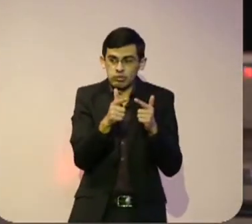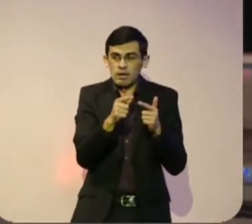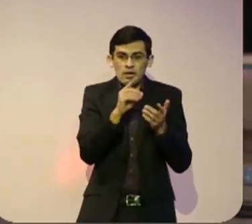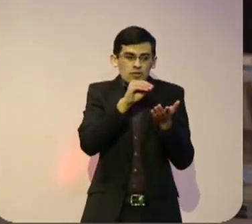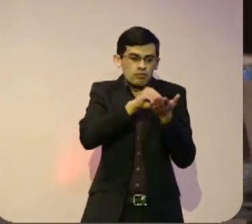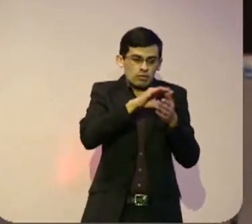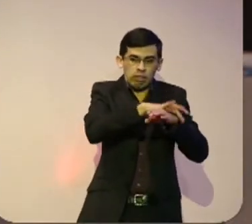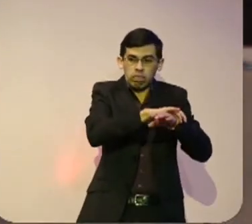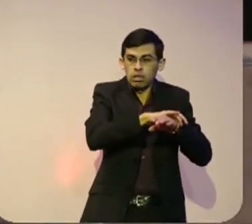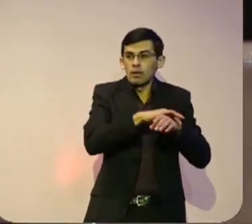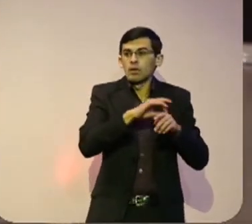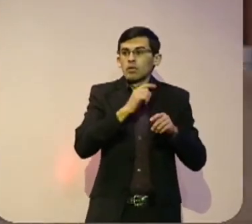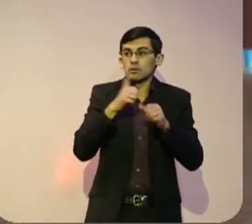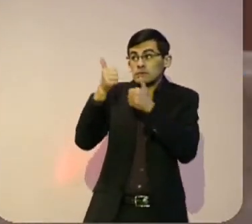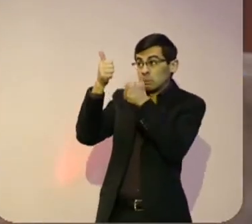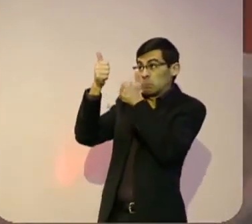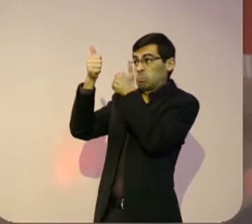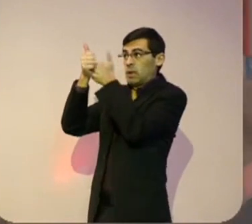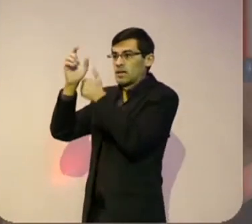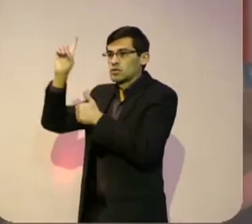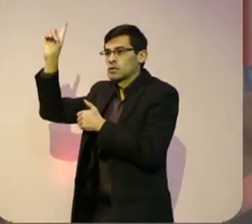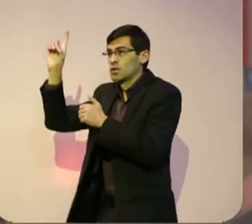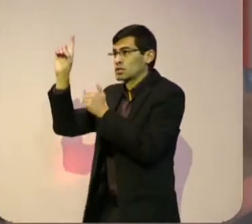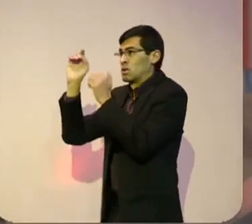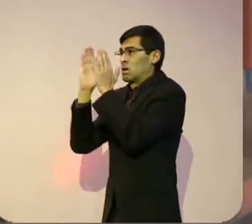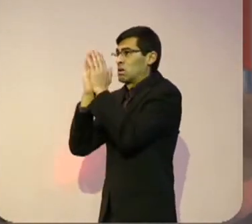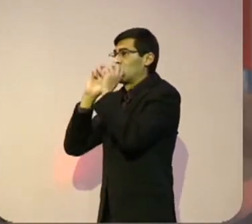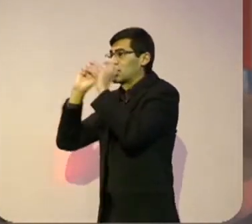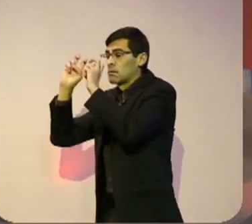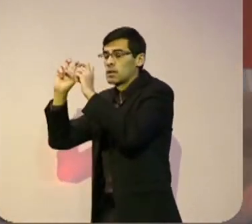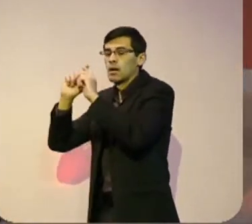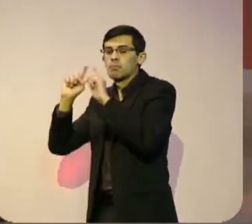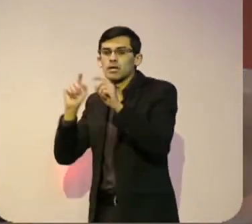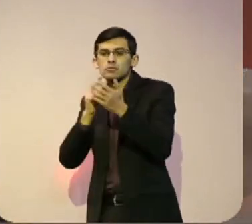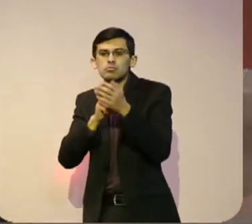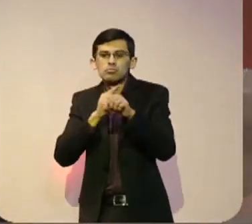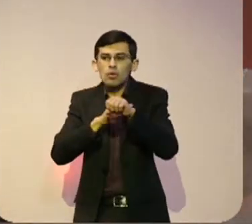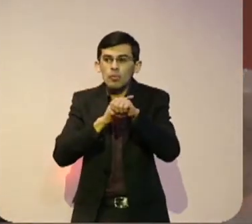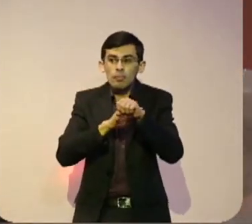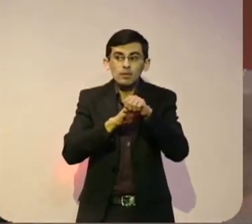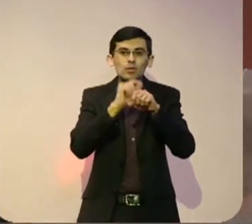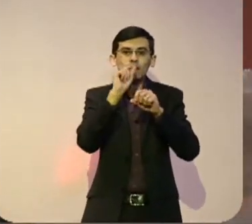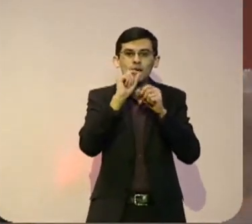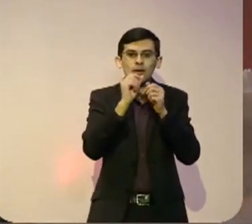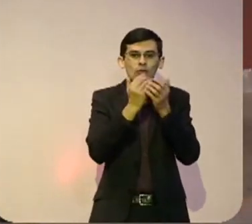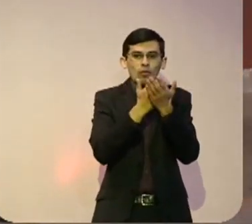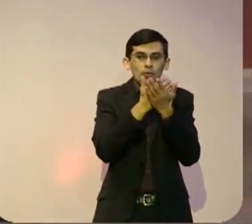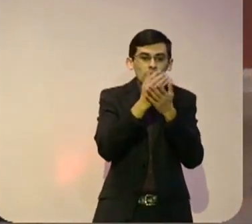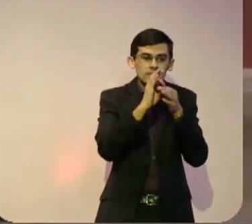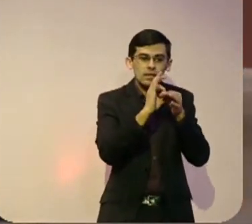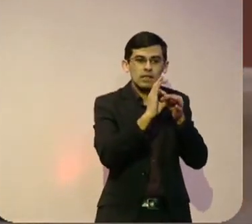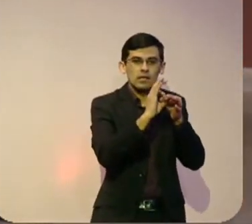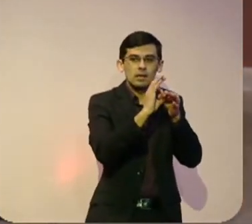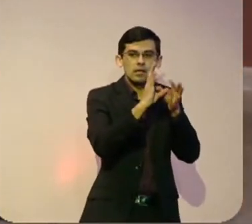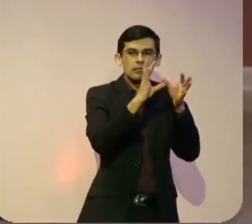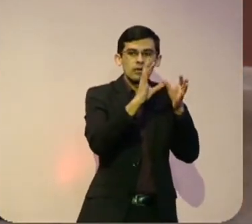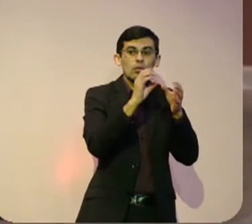insegurança e o confinamento, a gente se aproxima. Mas há tantos que quando começam a ter pouquíssima